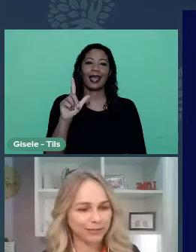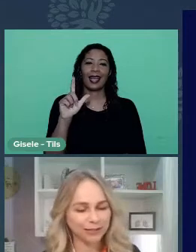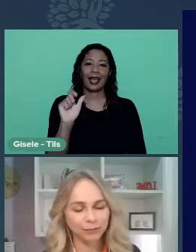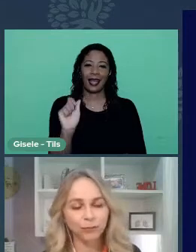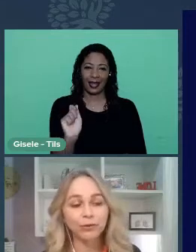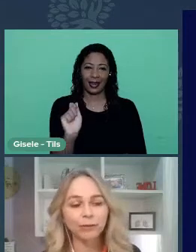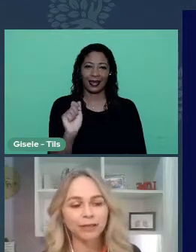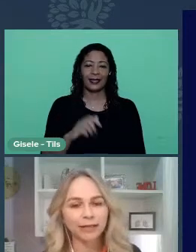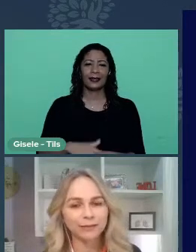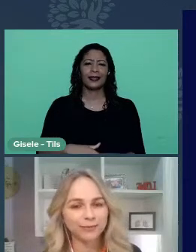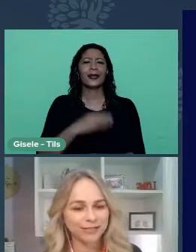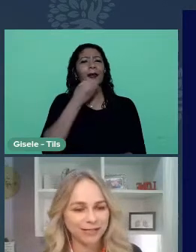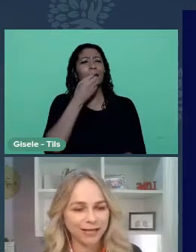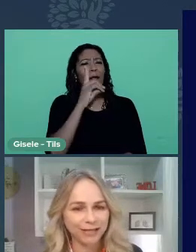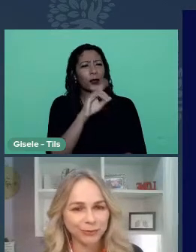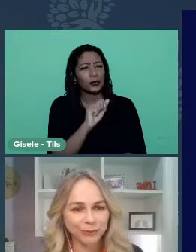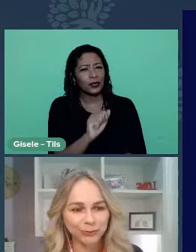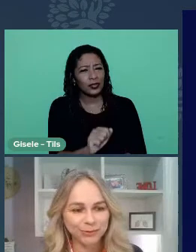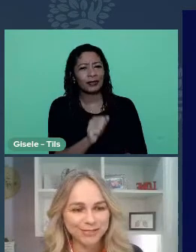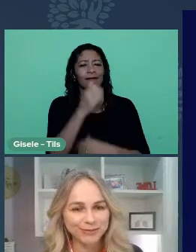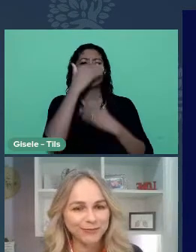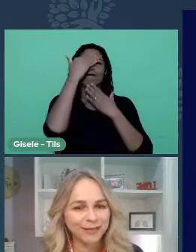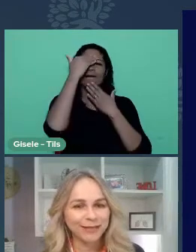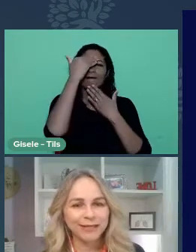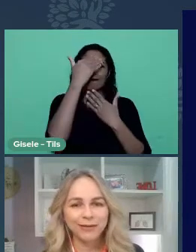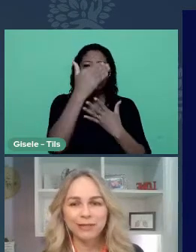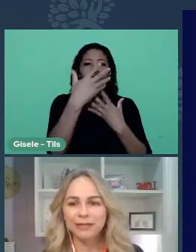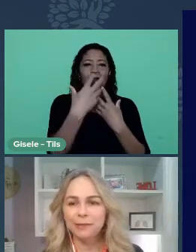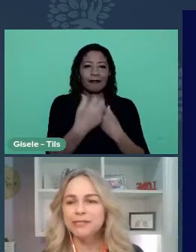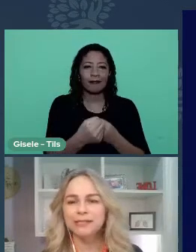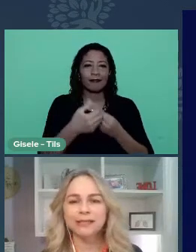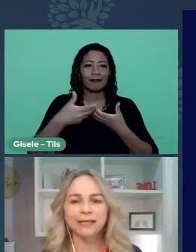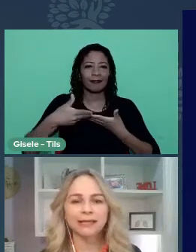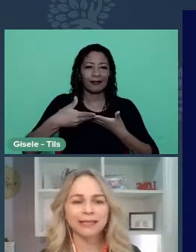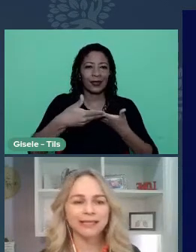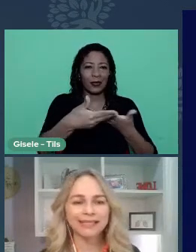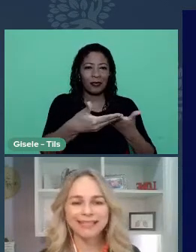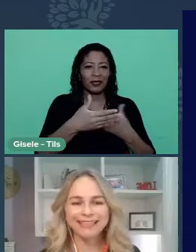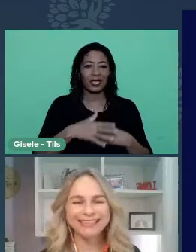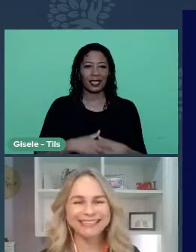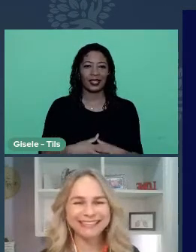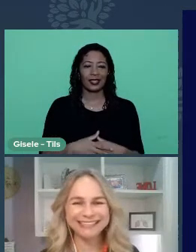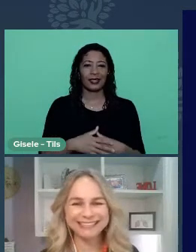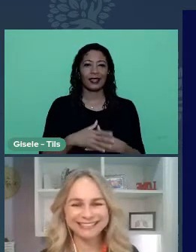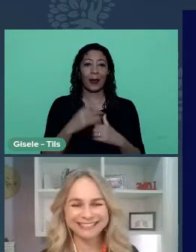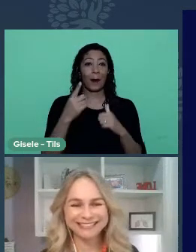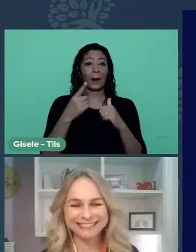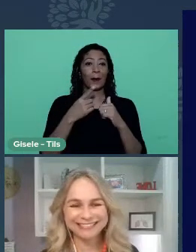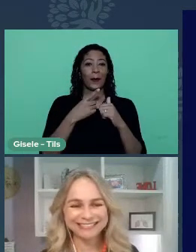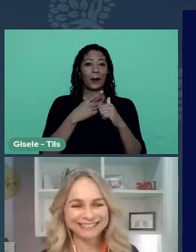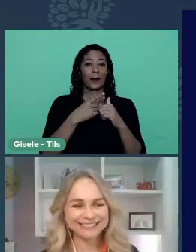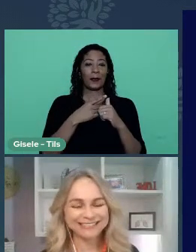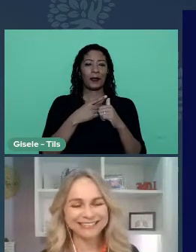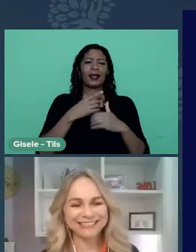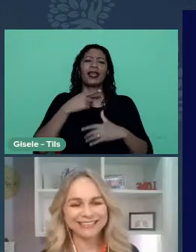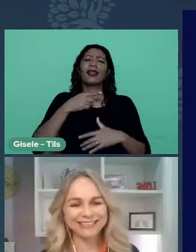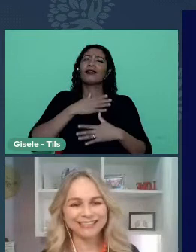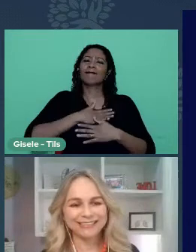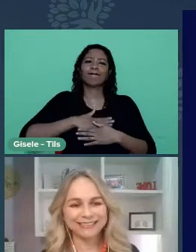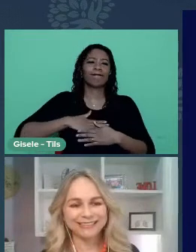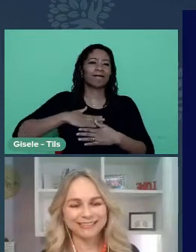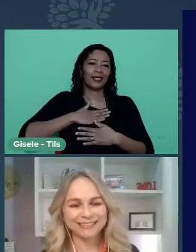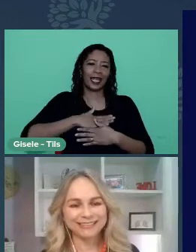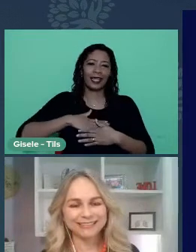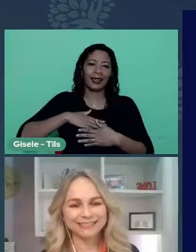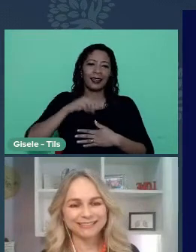Muito bom dia, muito obrigado por estar aqui conosco. Eu queria apresentar aqui. Uma satisfação, eu agradeço a